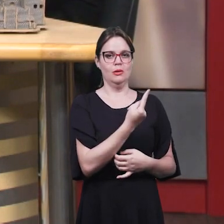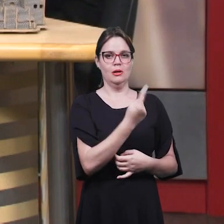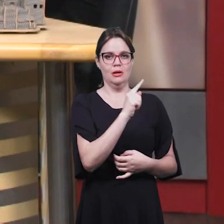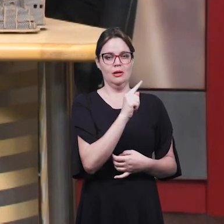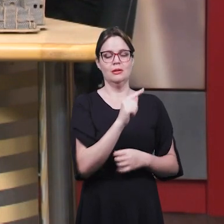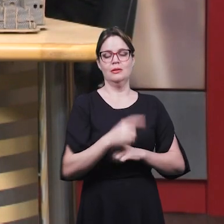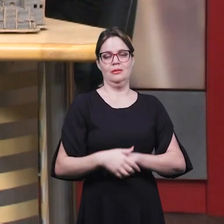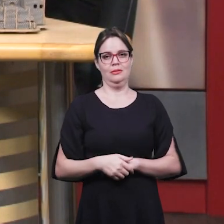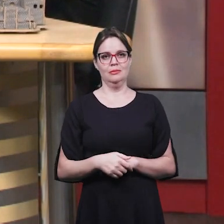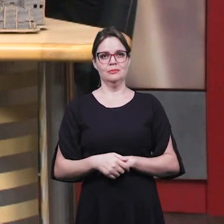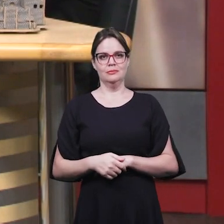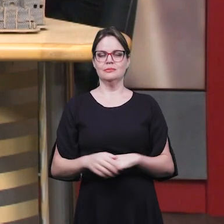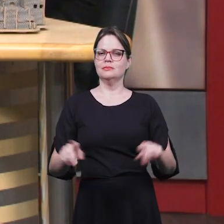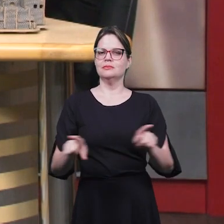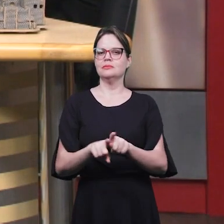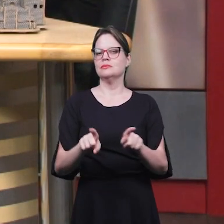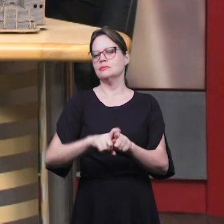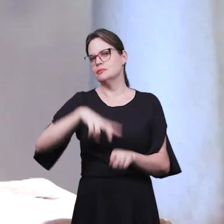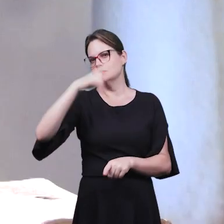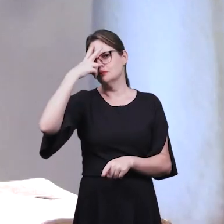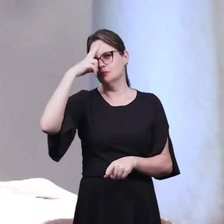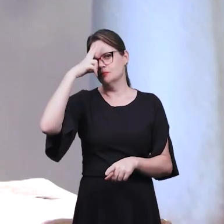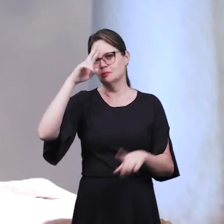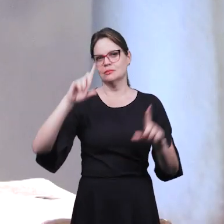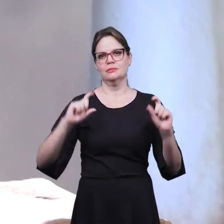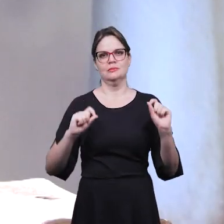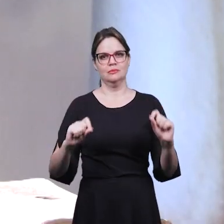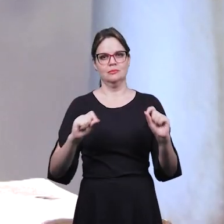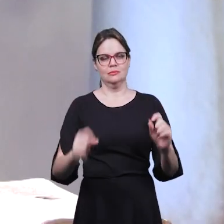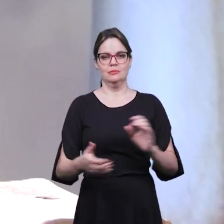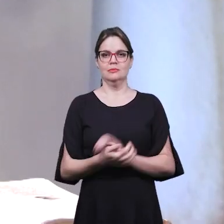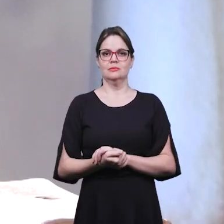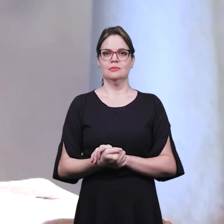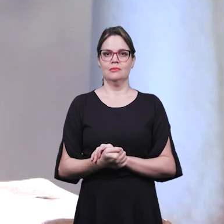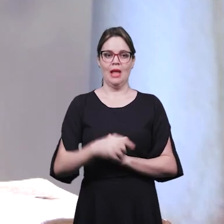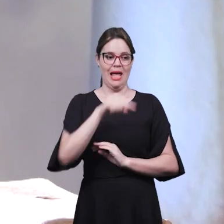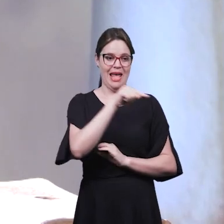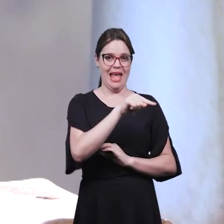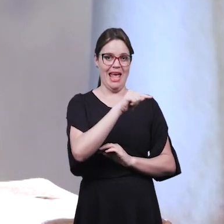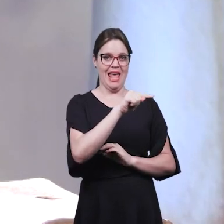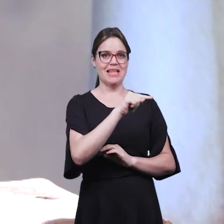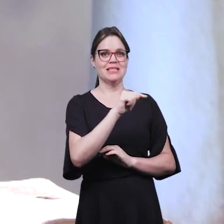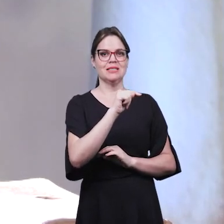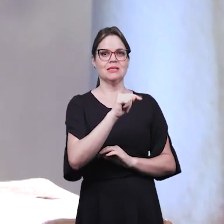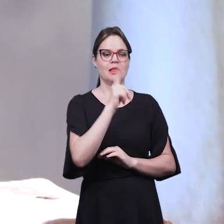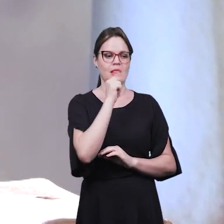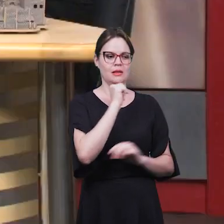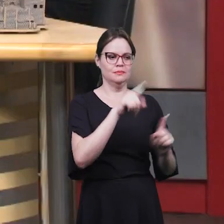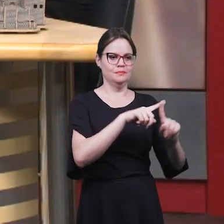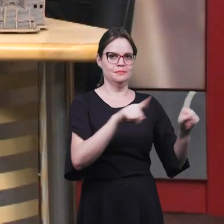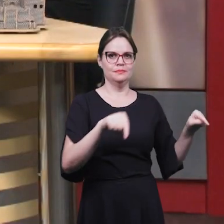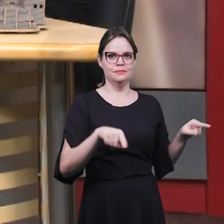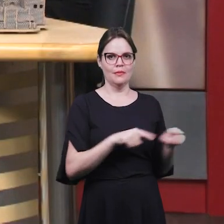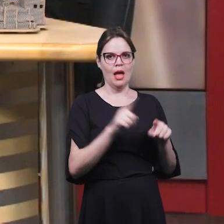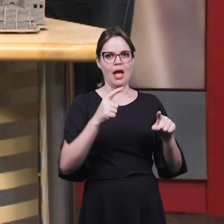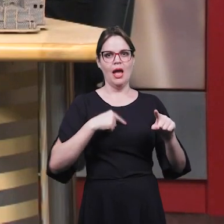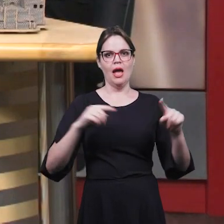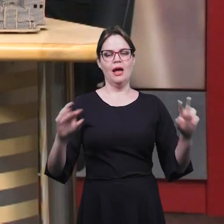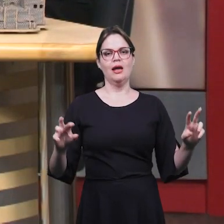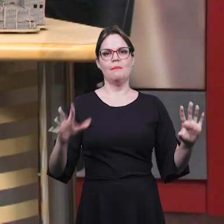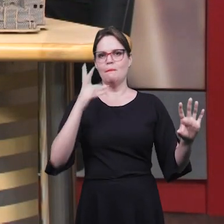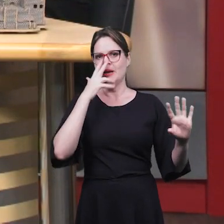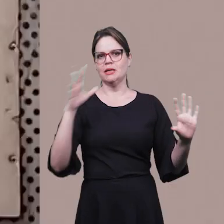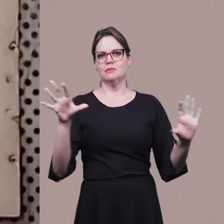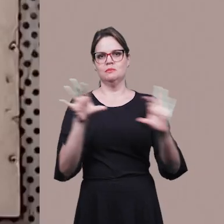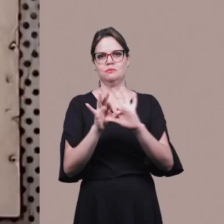tanque Siloé também estava associado à festa do tabernáculo, né? Que é chamada Festa das Cabanas, né? Também, eram 3 festas. Exatamente. 3